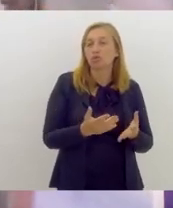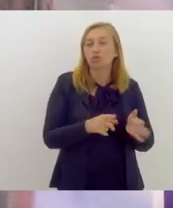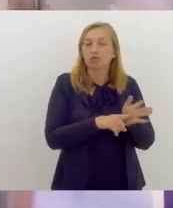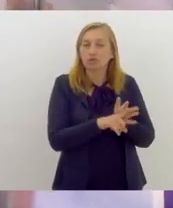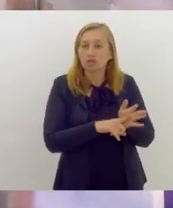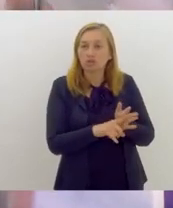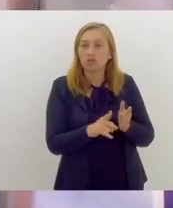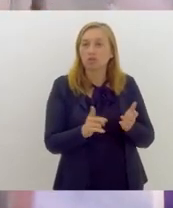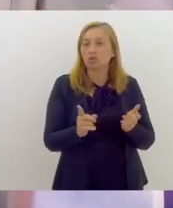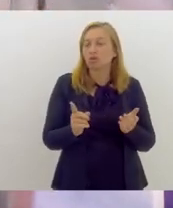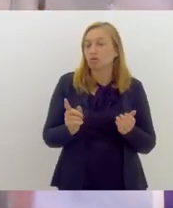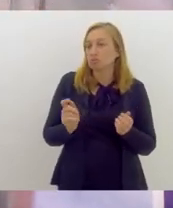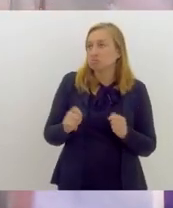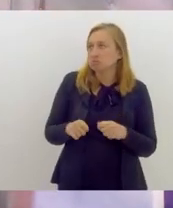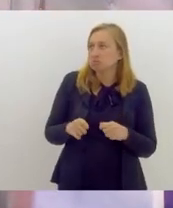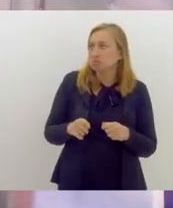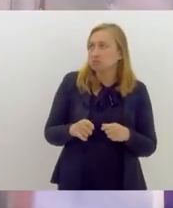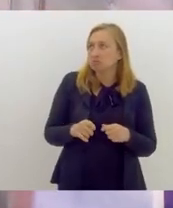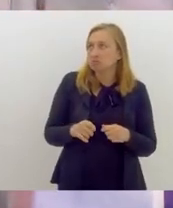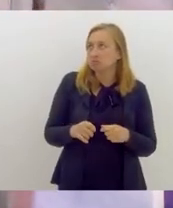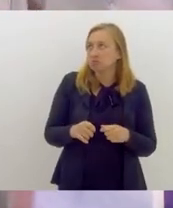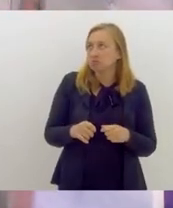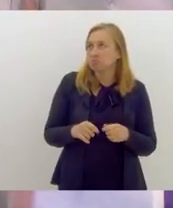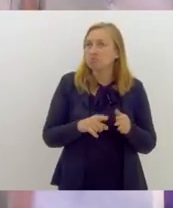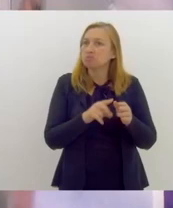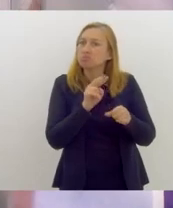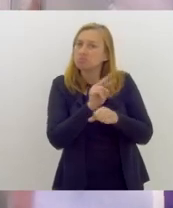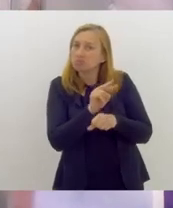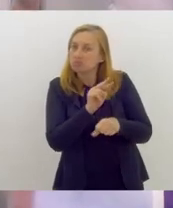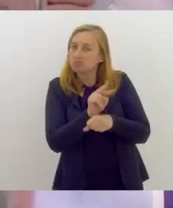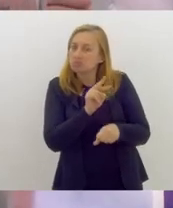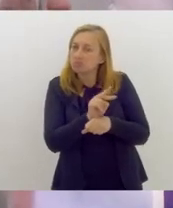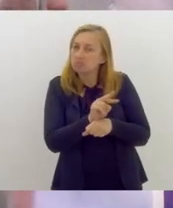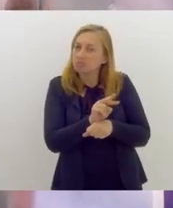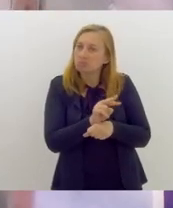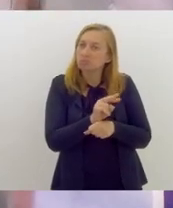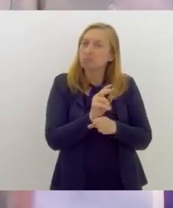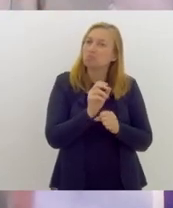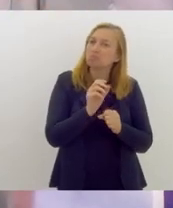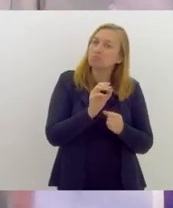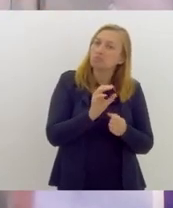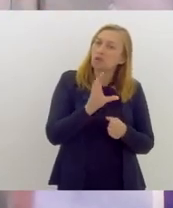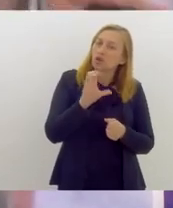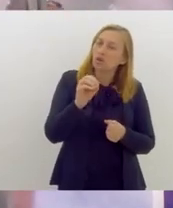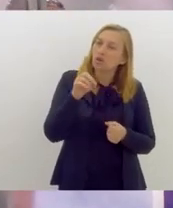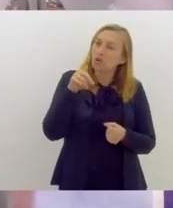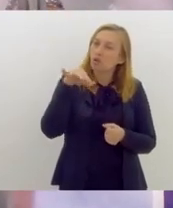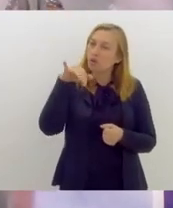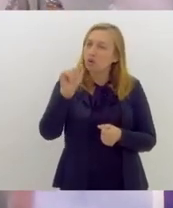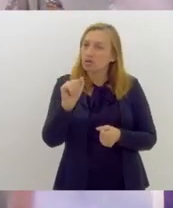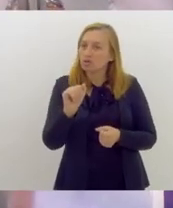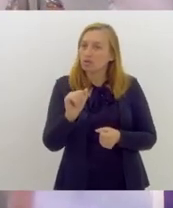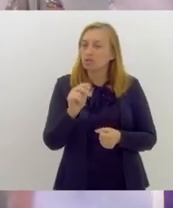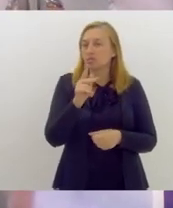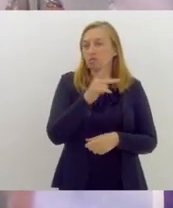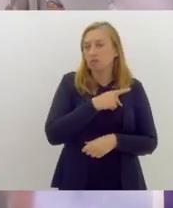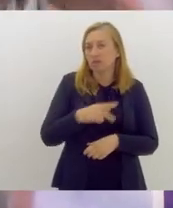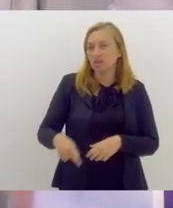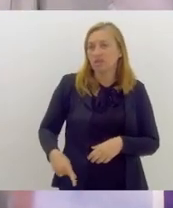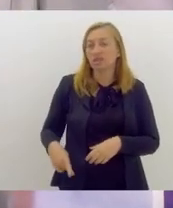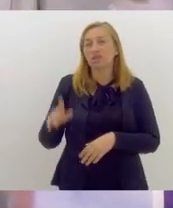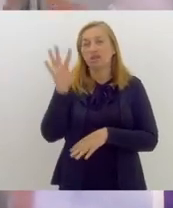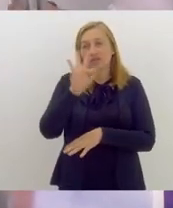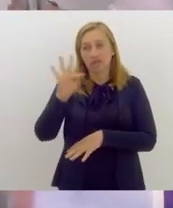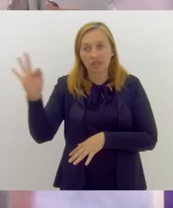compensação é monetização Talvez as colônias Talvez o presidente da federação de